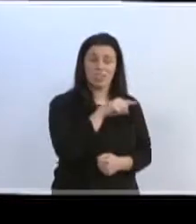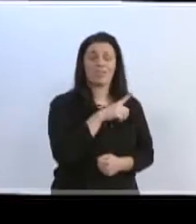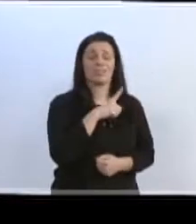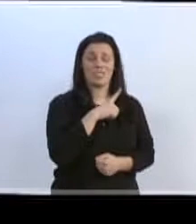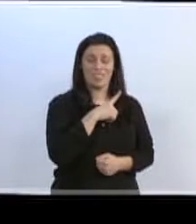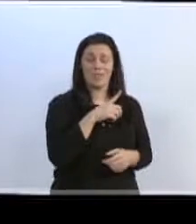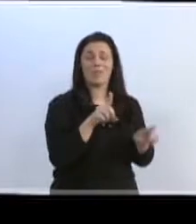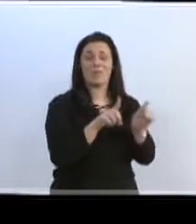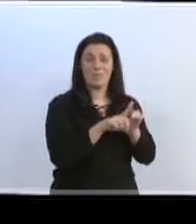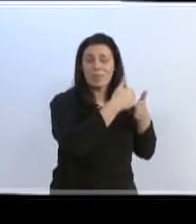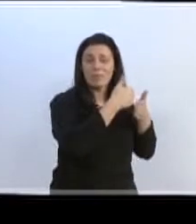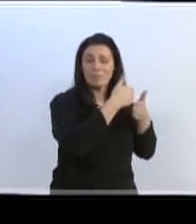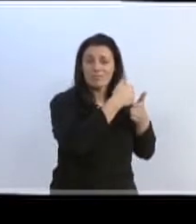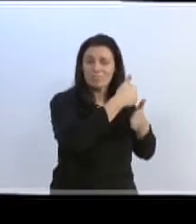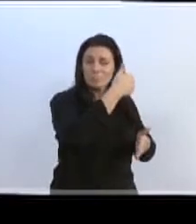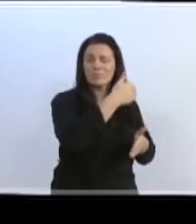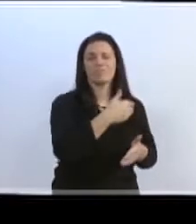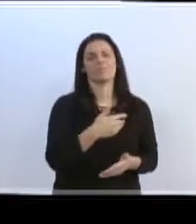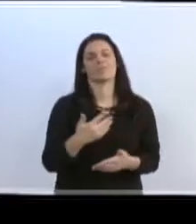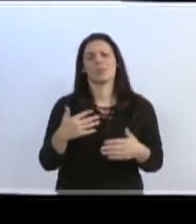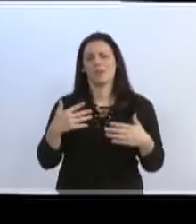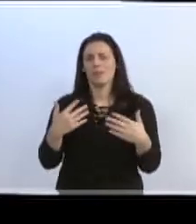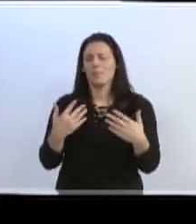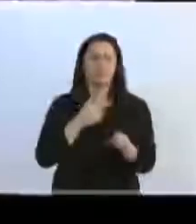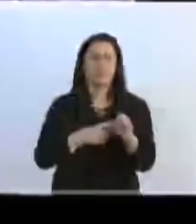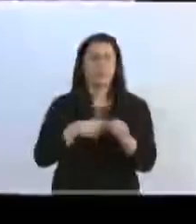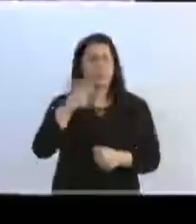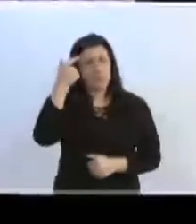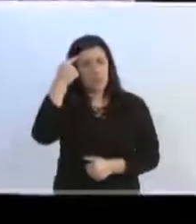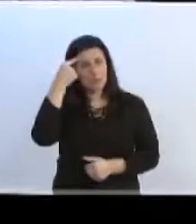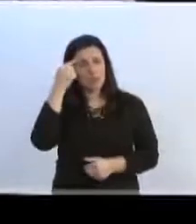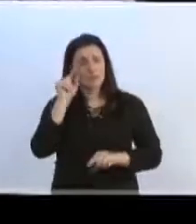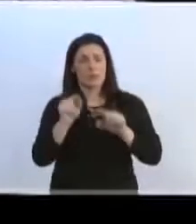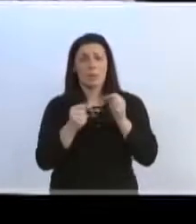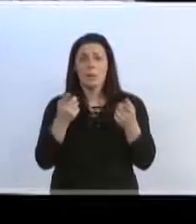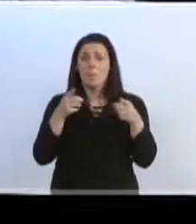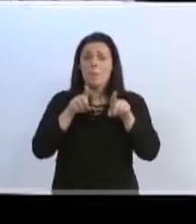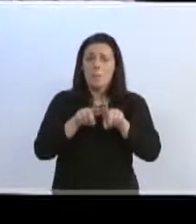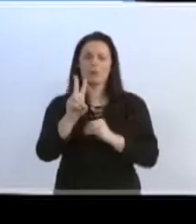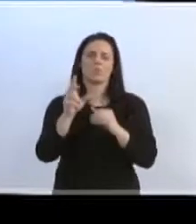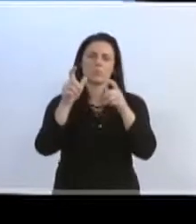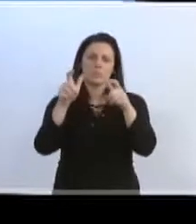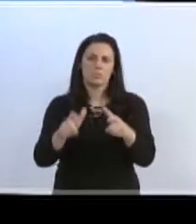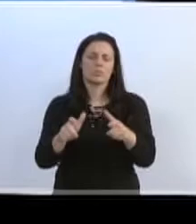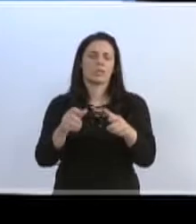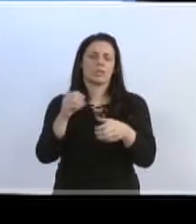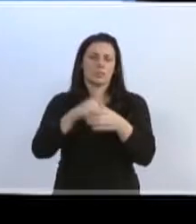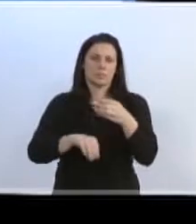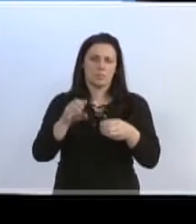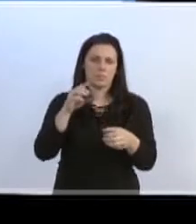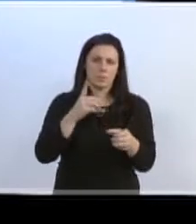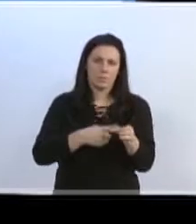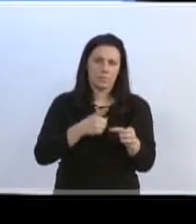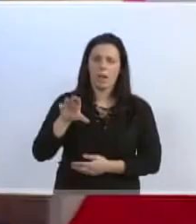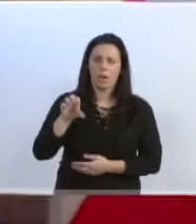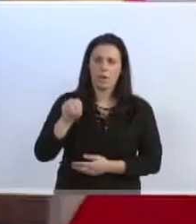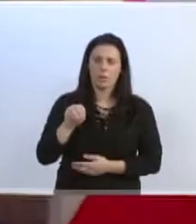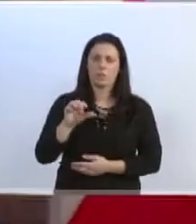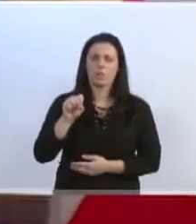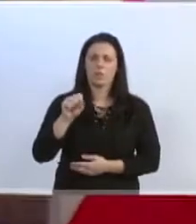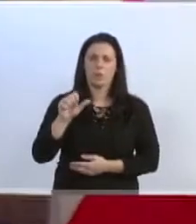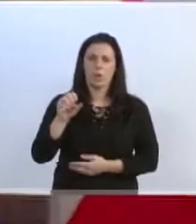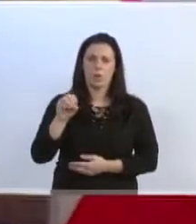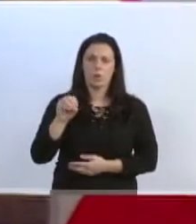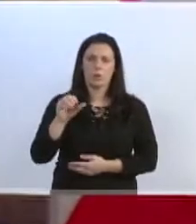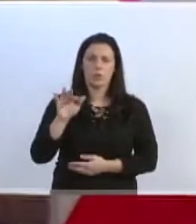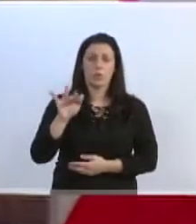da grafitagem para deixar a cidade ainda mais bela. Lembrando que a grafitagem é regulamentada e vista como